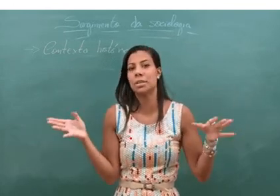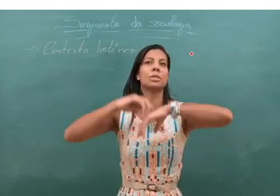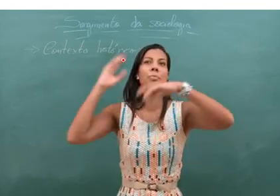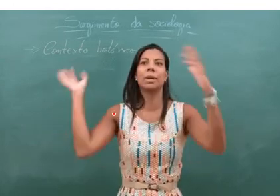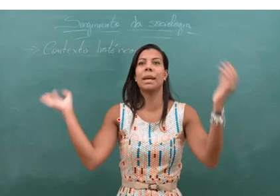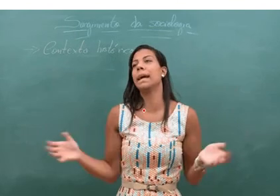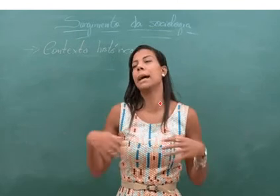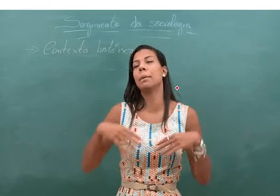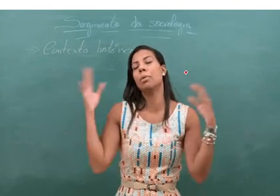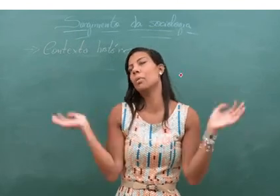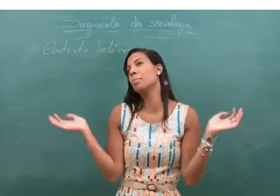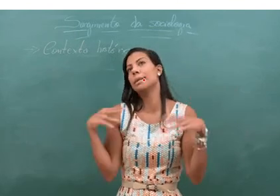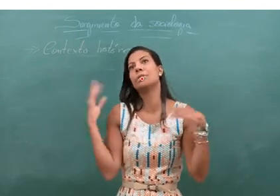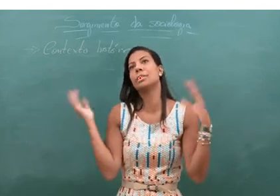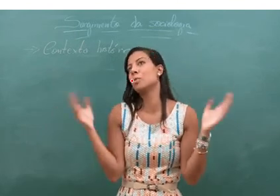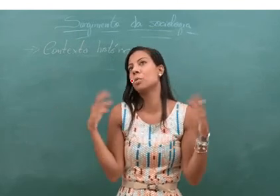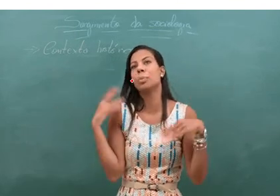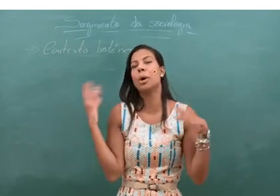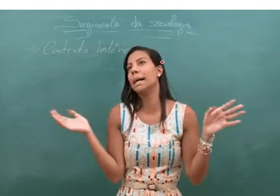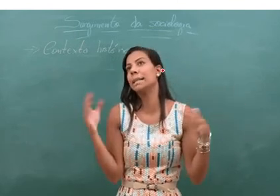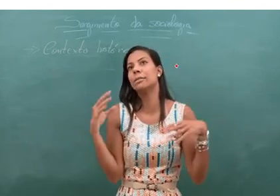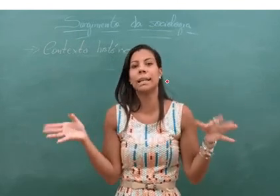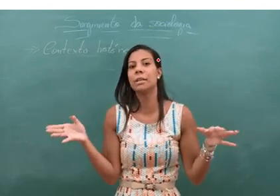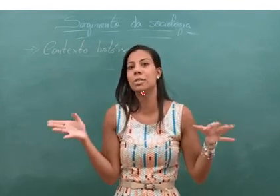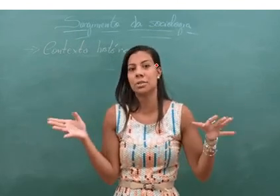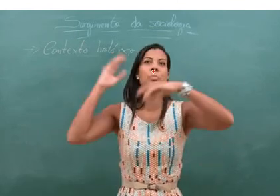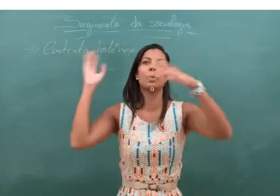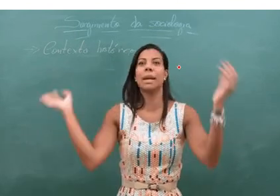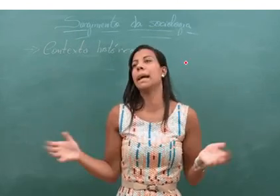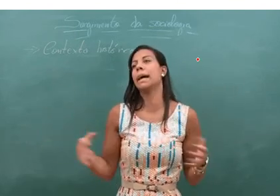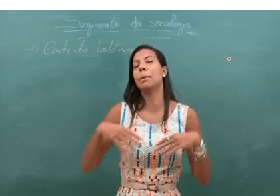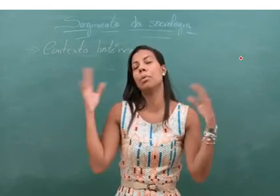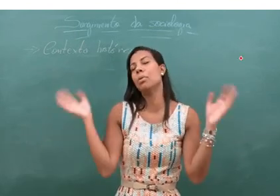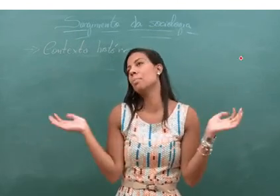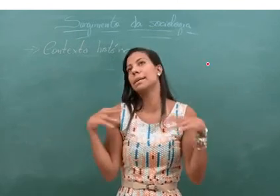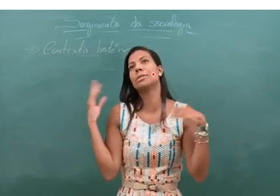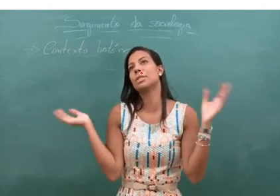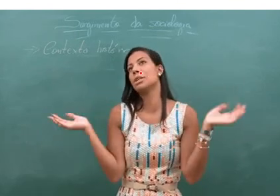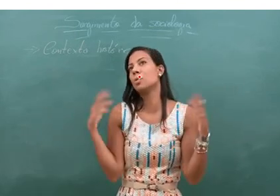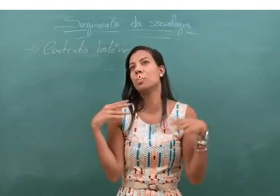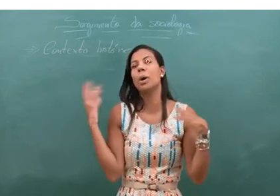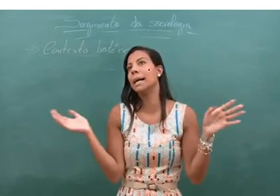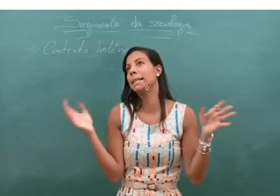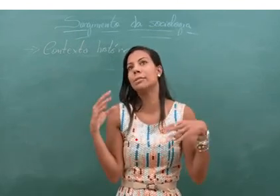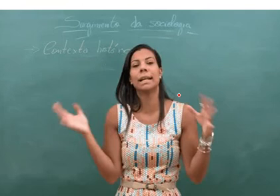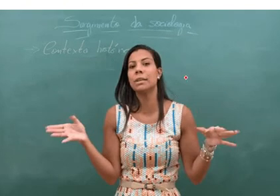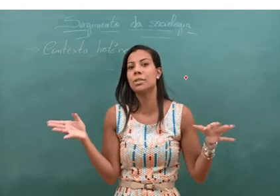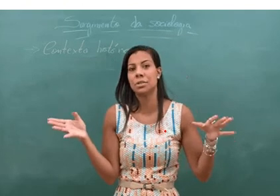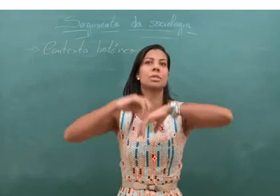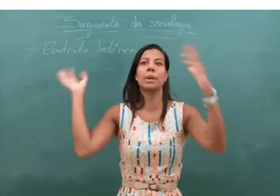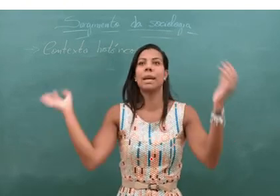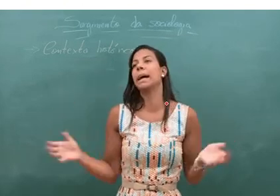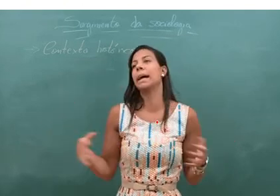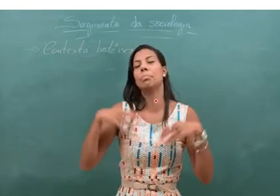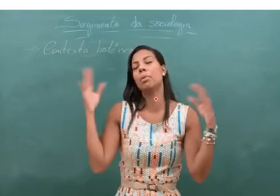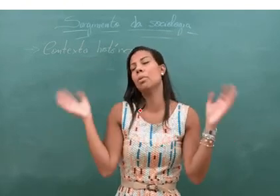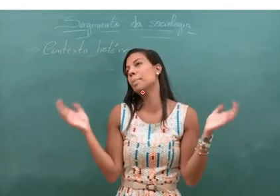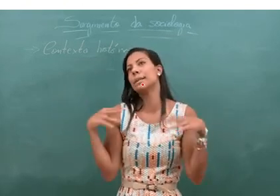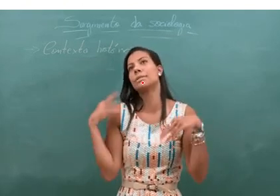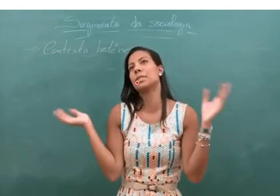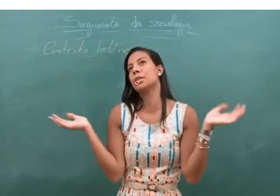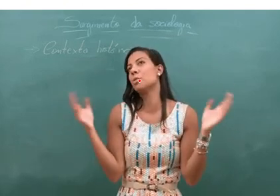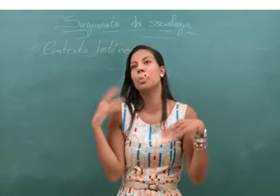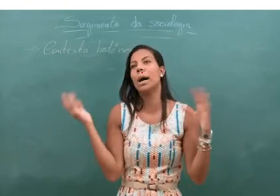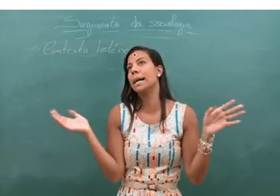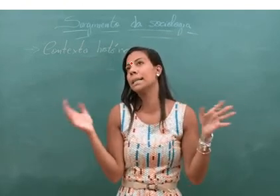essa professora aqui, ela está falando, né? Eu tirei aqui o áudio dela. Então, ela utilizou tanto de uma coisa